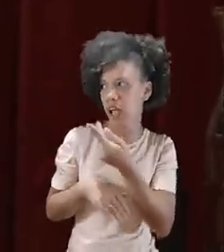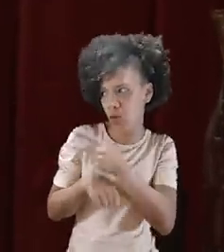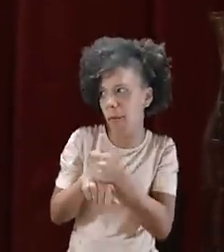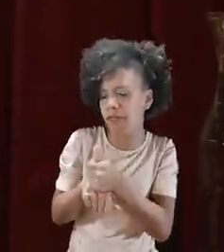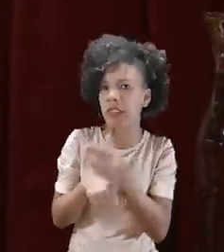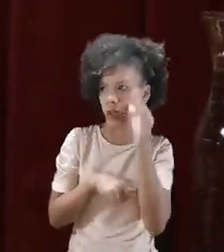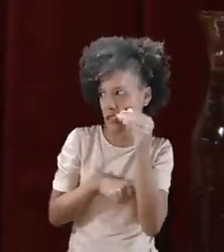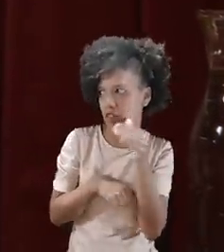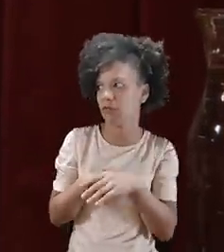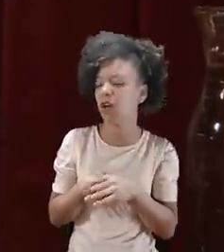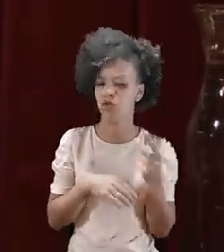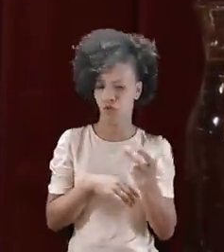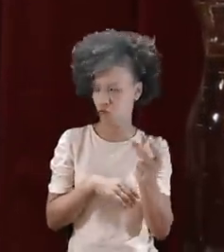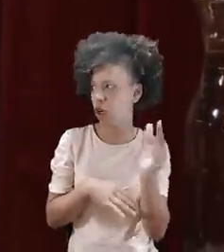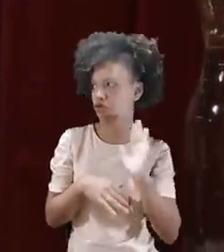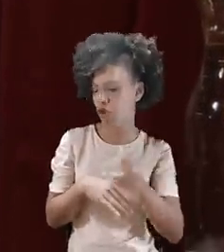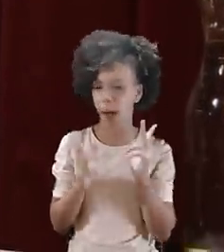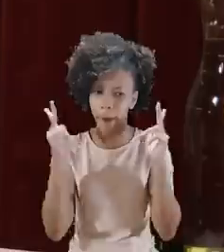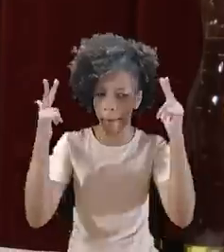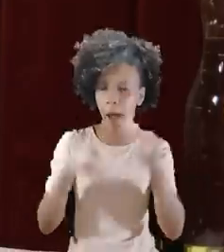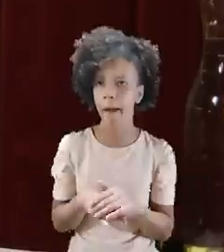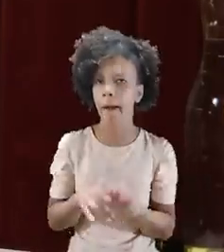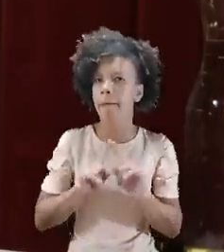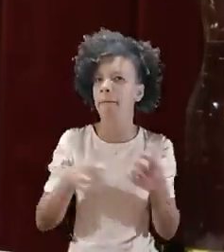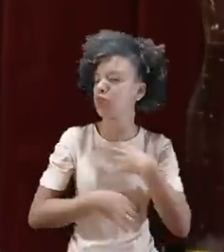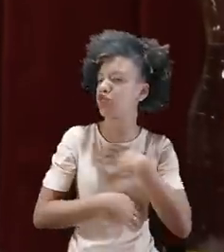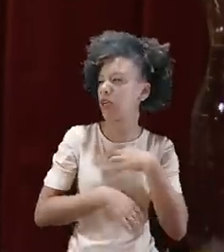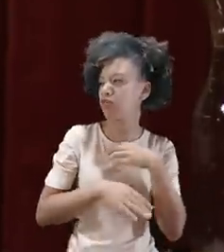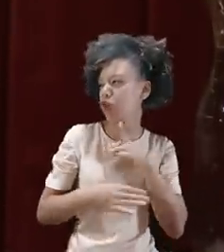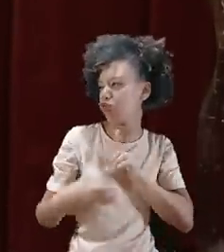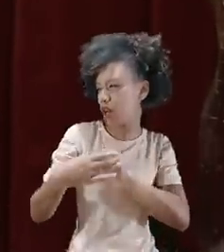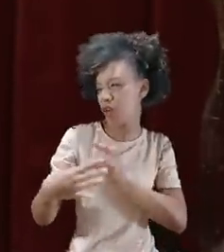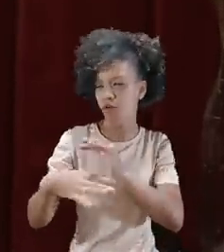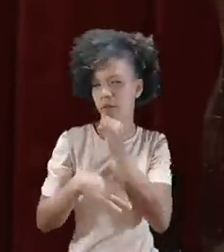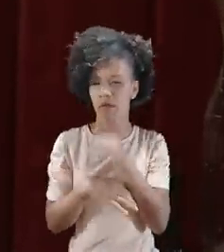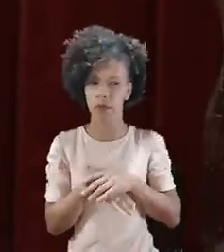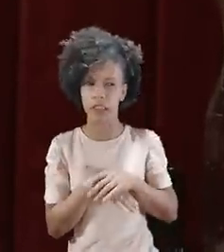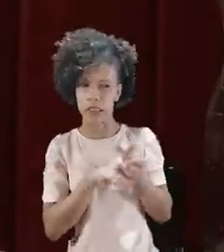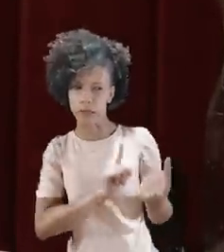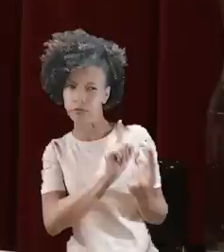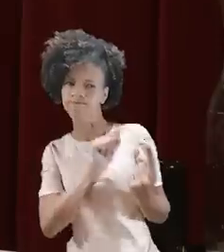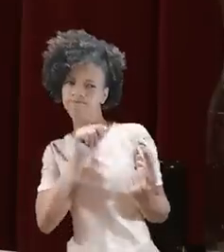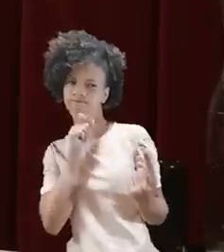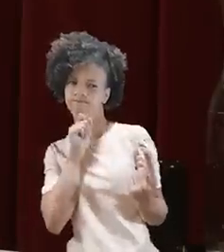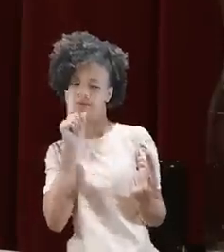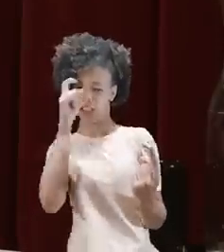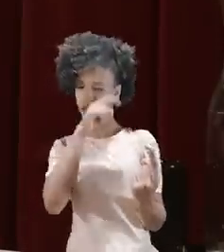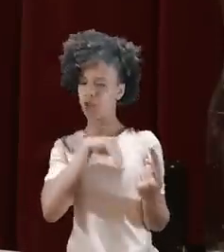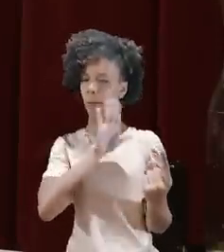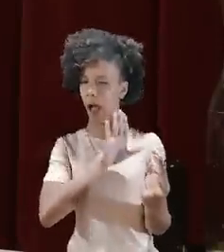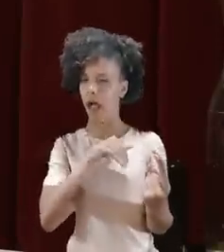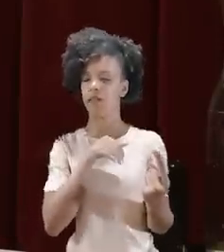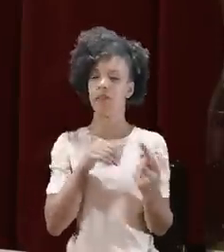teu universo agora você você tá maior tempo já cortando tal um tipo de cliente que você fala assim cara esse cliente é